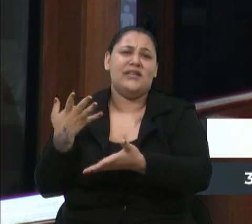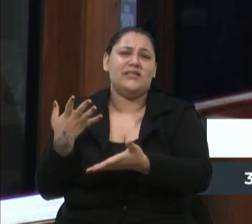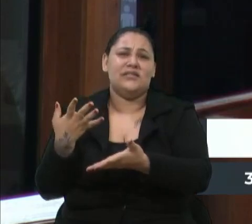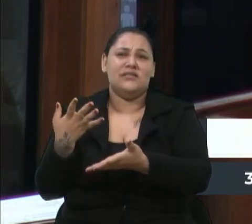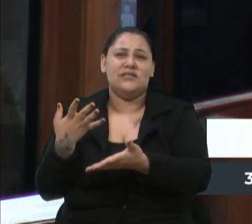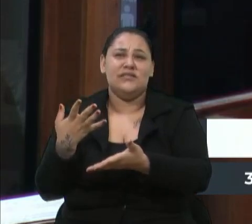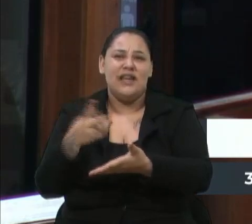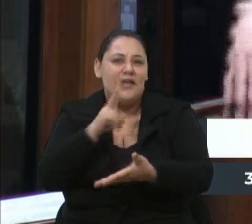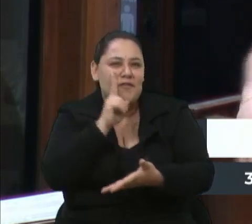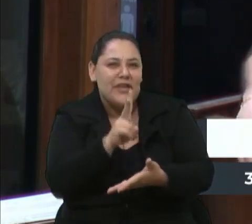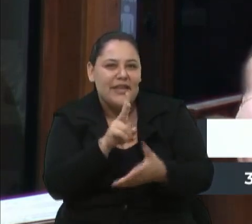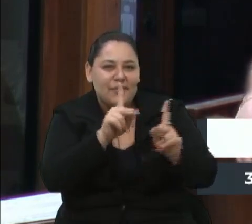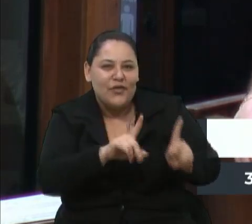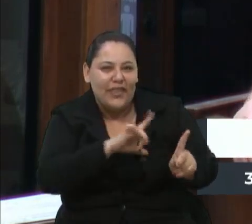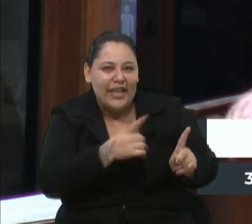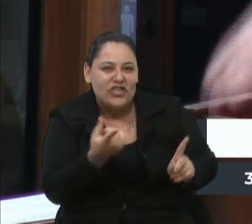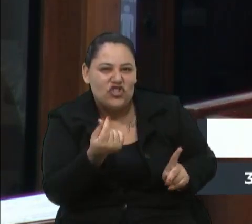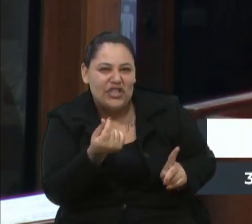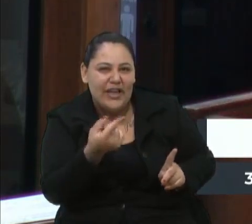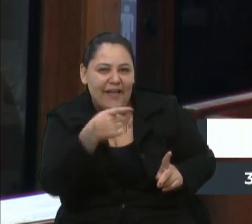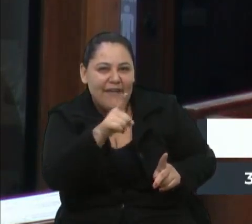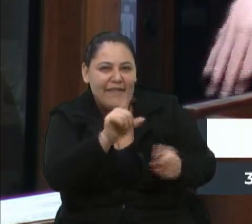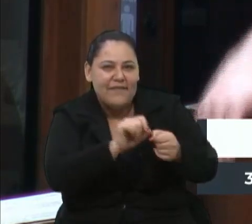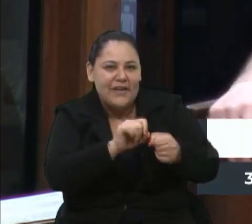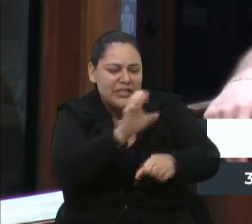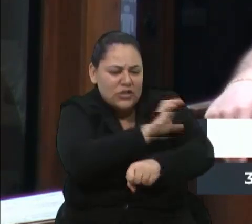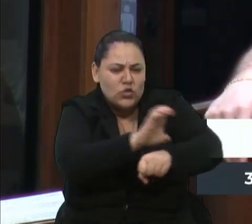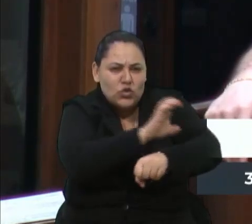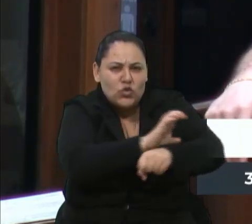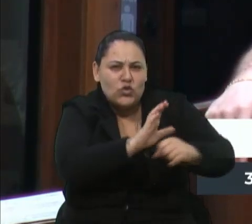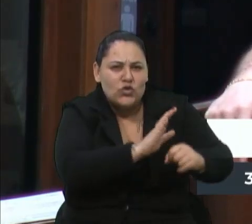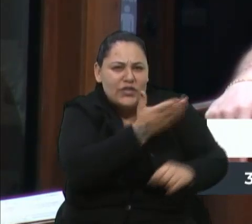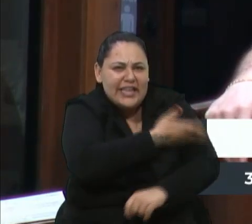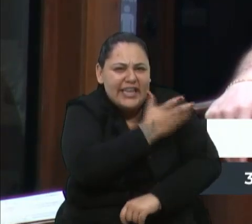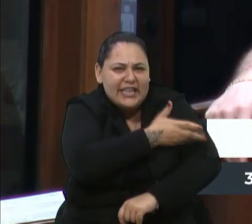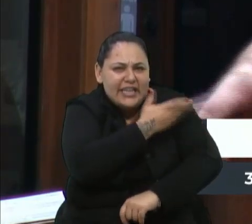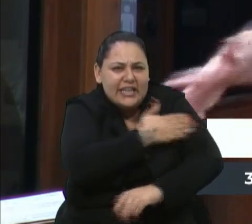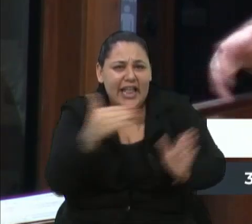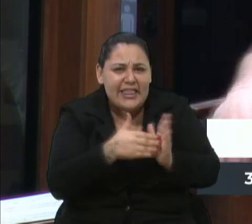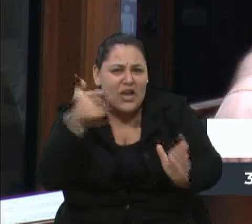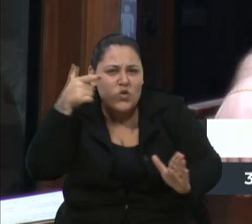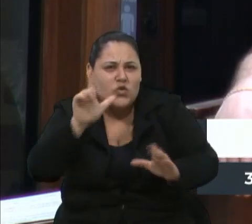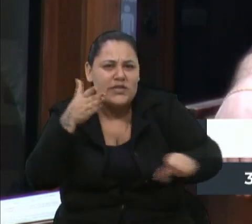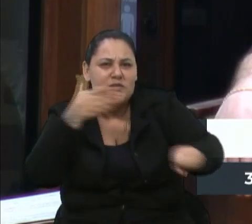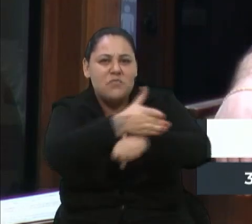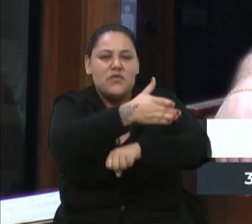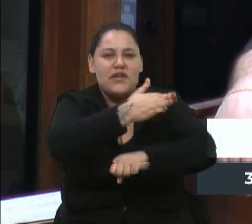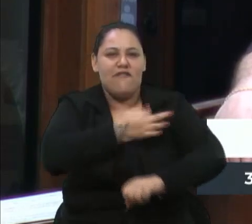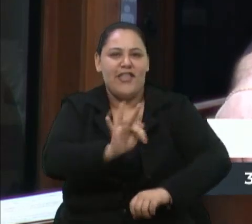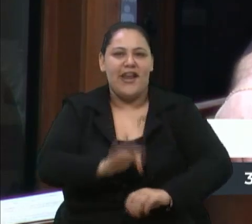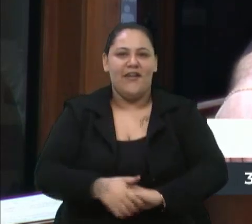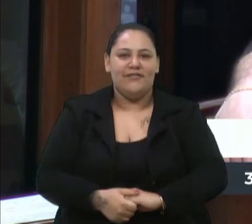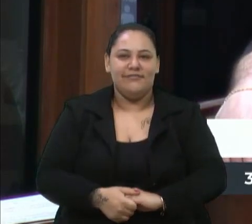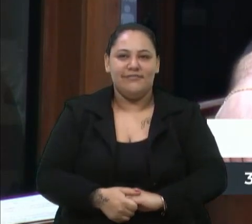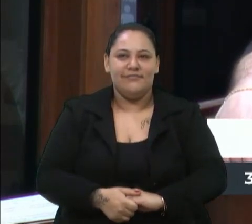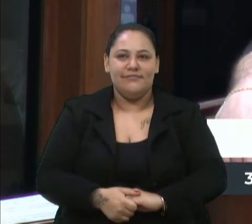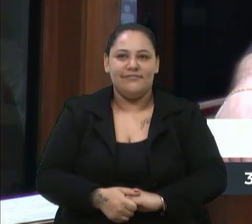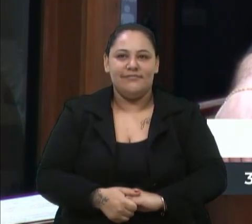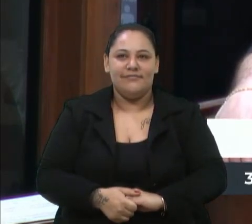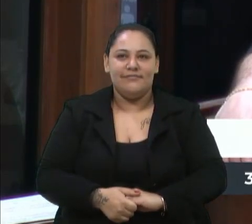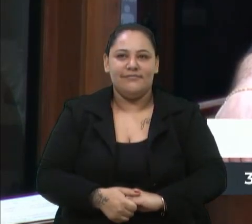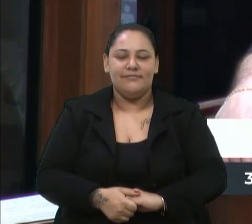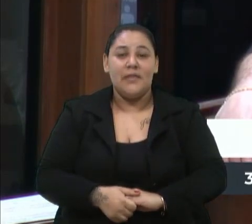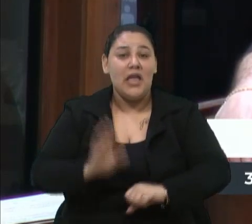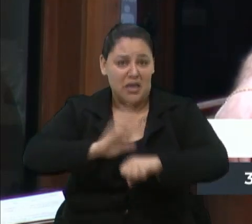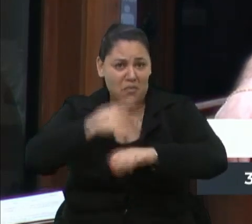via o pessoal lá que tinha mais dinheiro, cursinho para lá, cursinho para cá. E o povo de baixa renda. E vou mais, vereador Bressan, vou mais